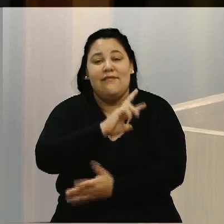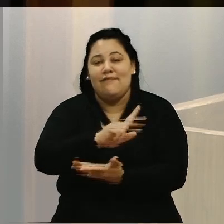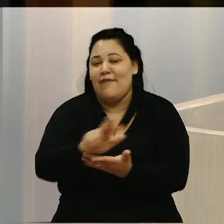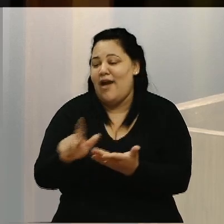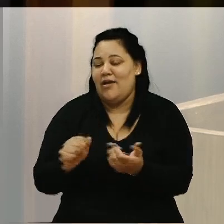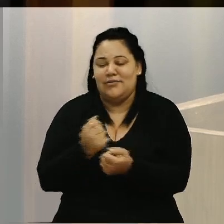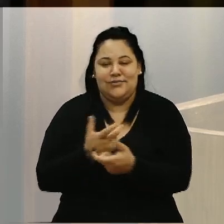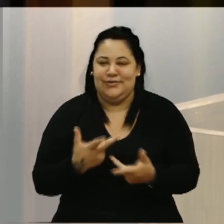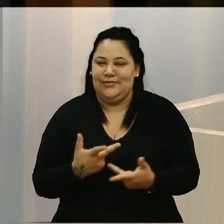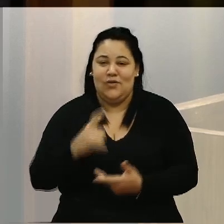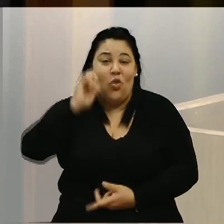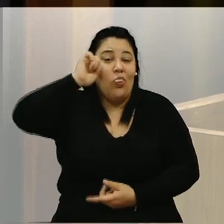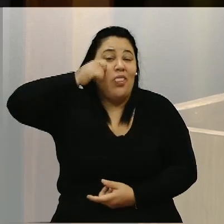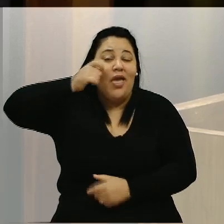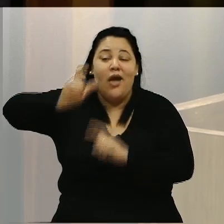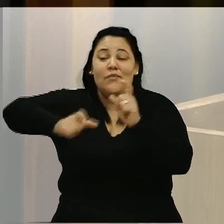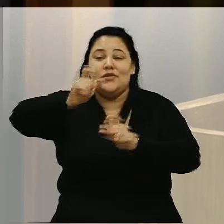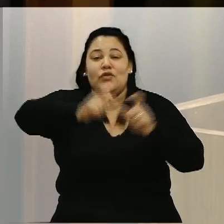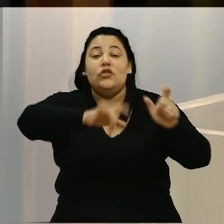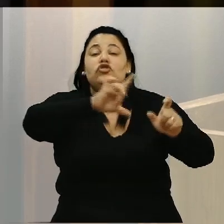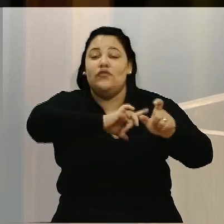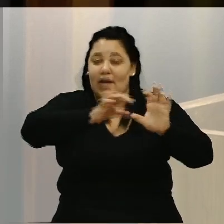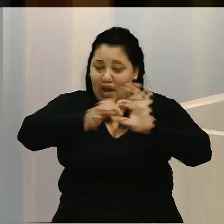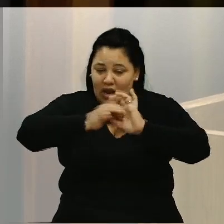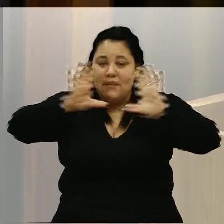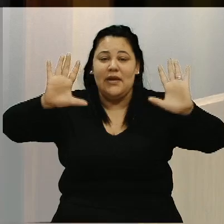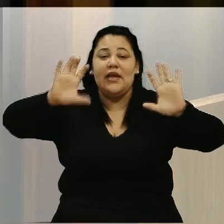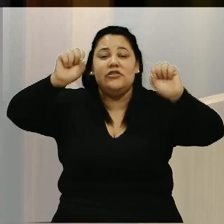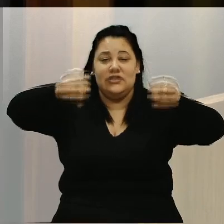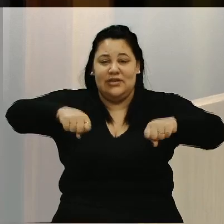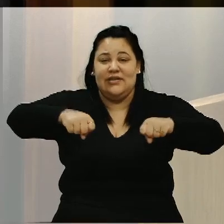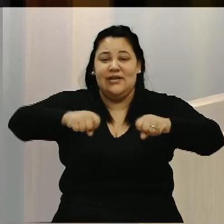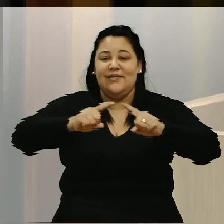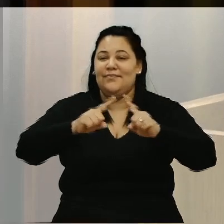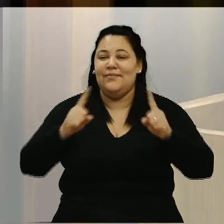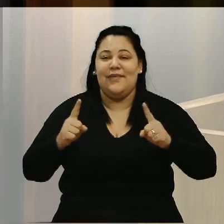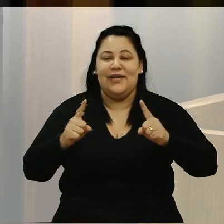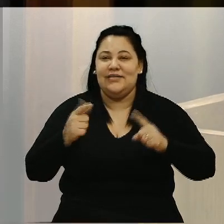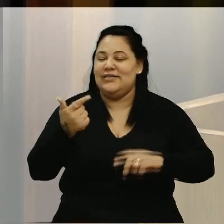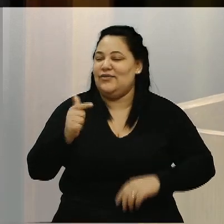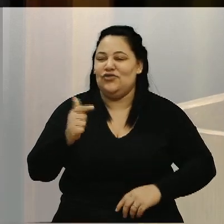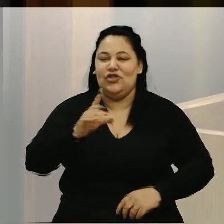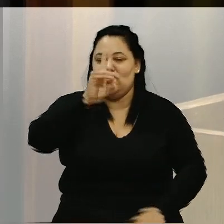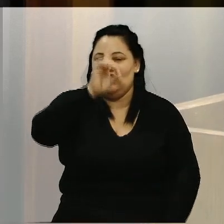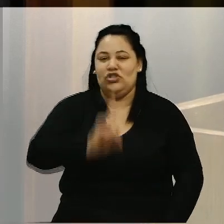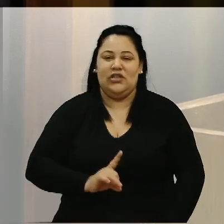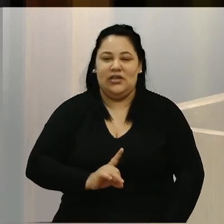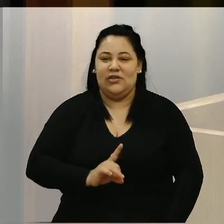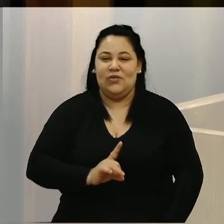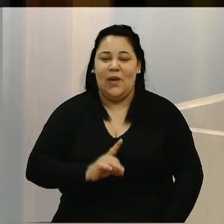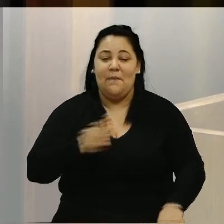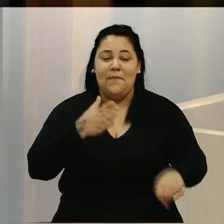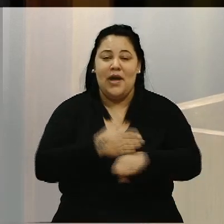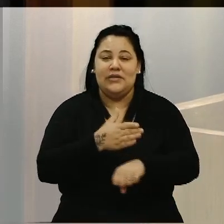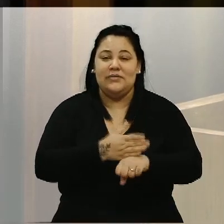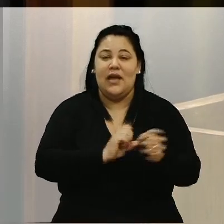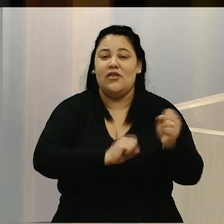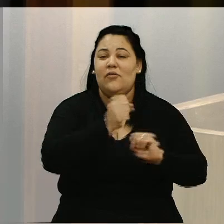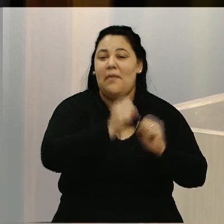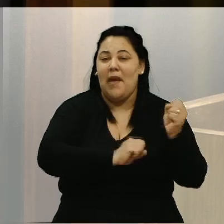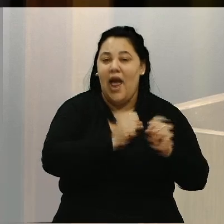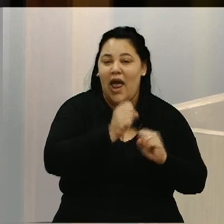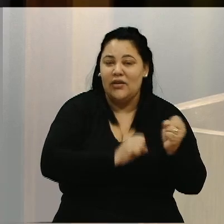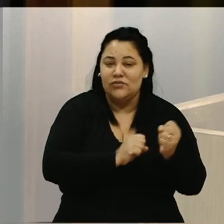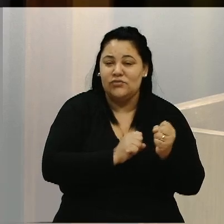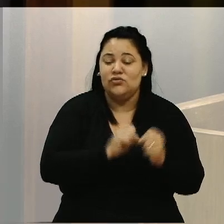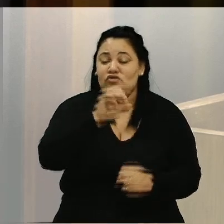Os negros, eles tiveram a sua liberdade garantida, mas eles não tinham o direito a ingressar no mercado de trabalho, o direito